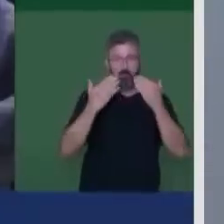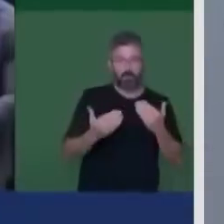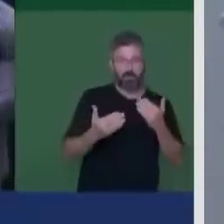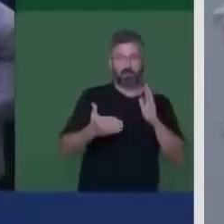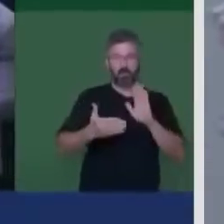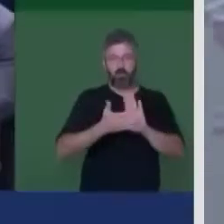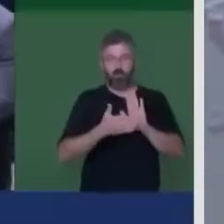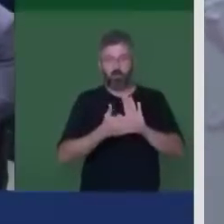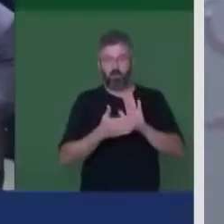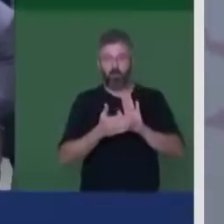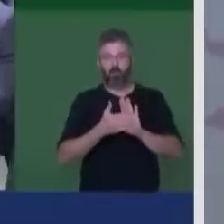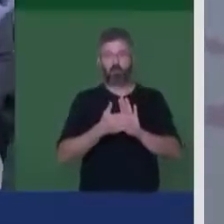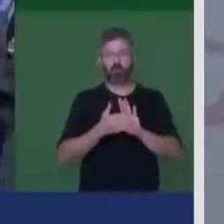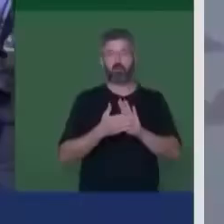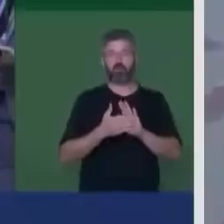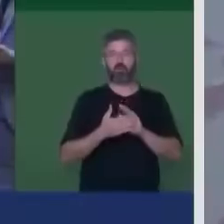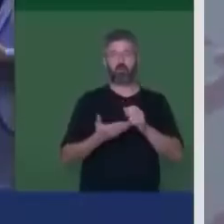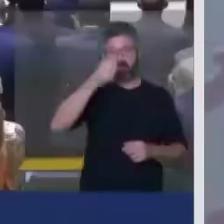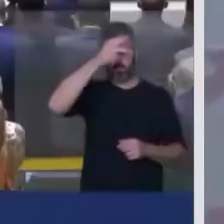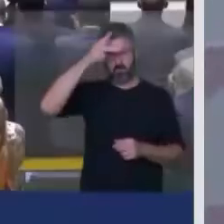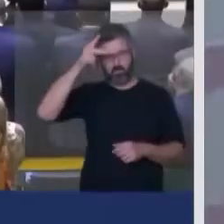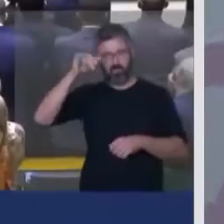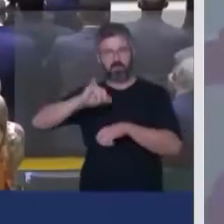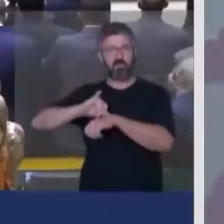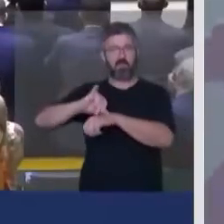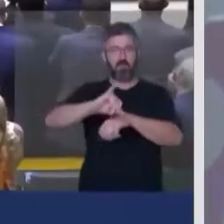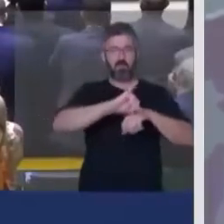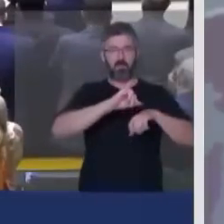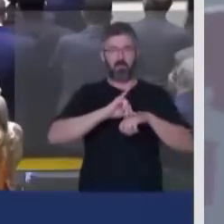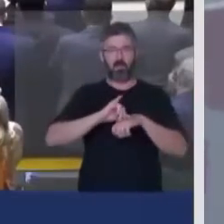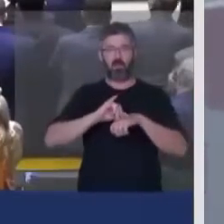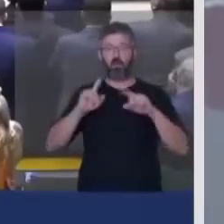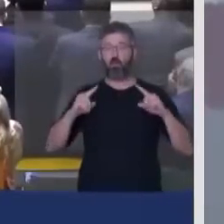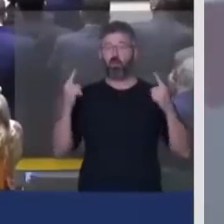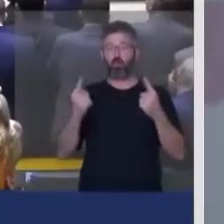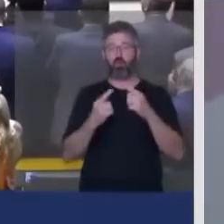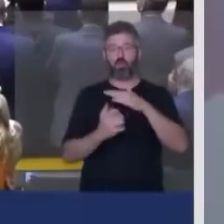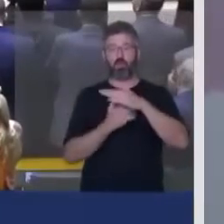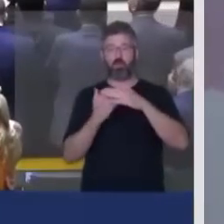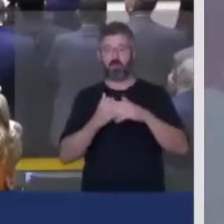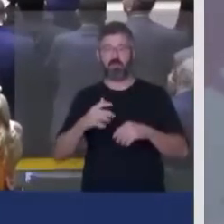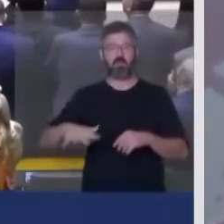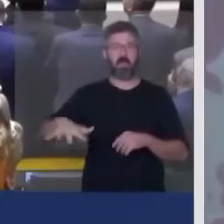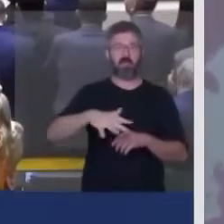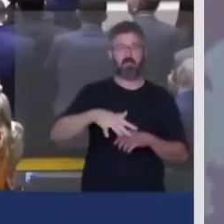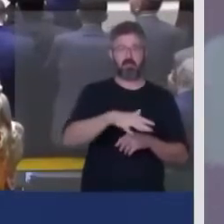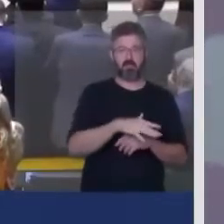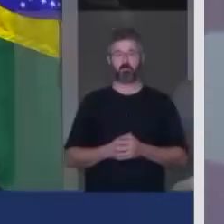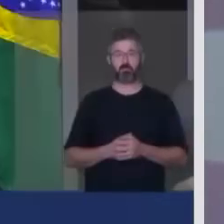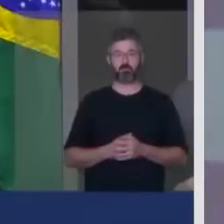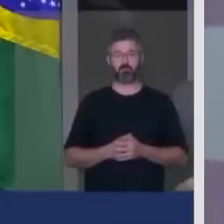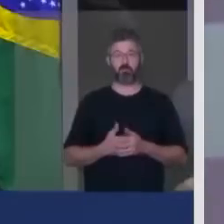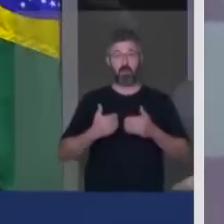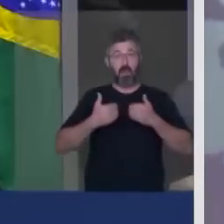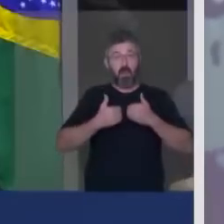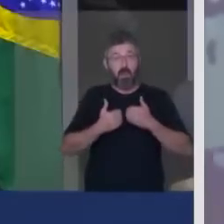mais duas, mais três, mais 10. Não tem limite, até que tenha um acordo que possa chegar. O limite do